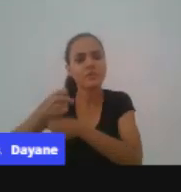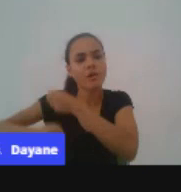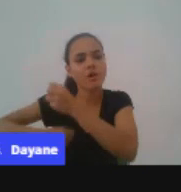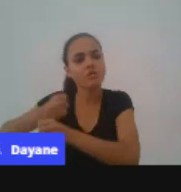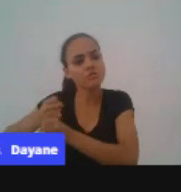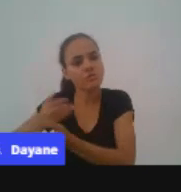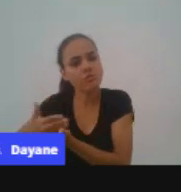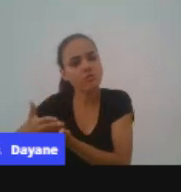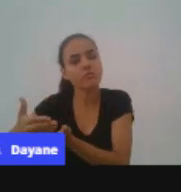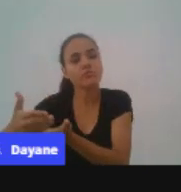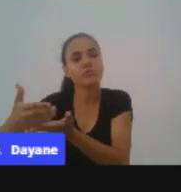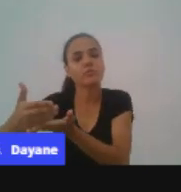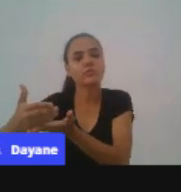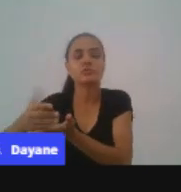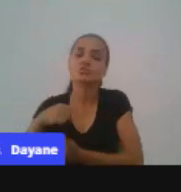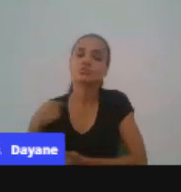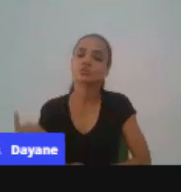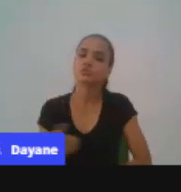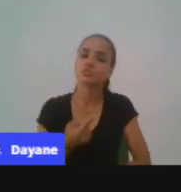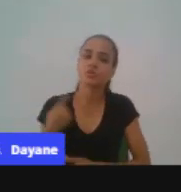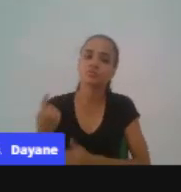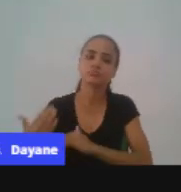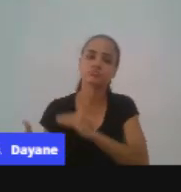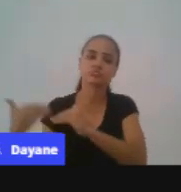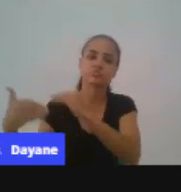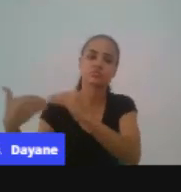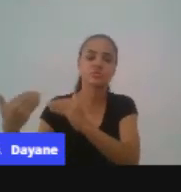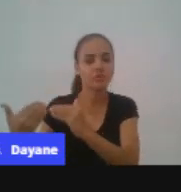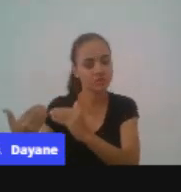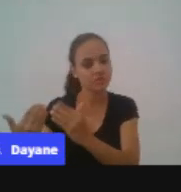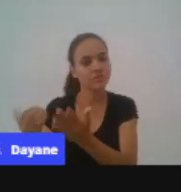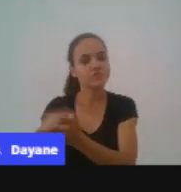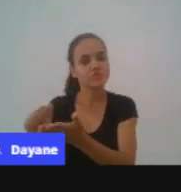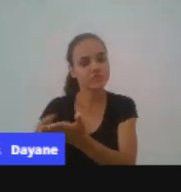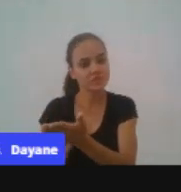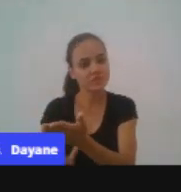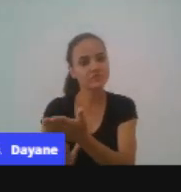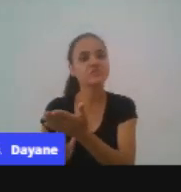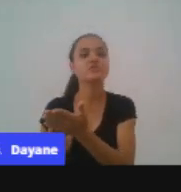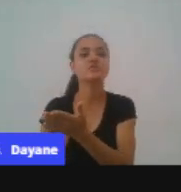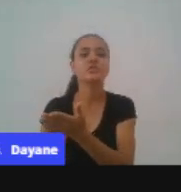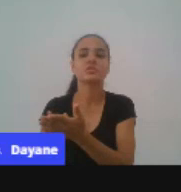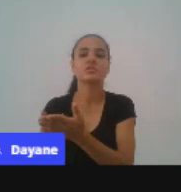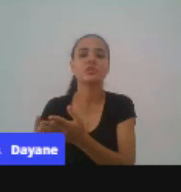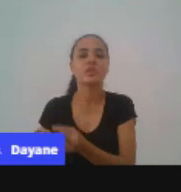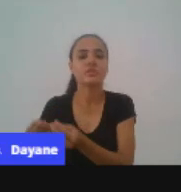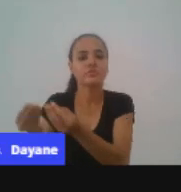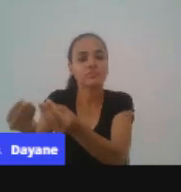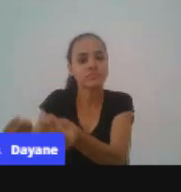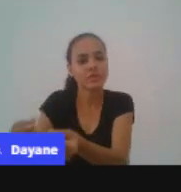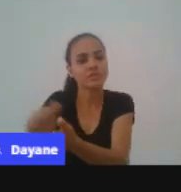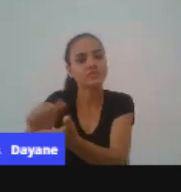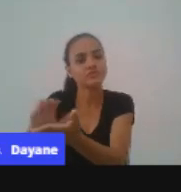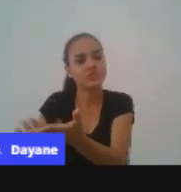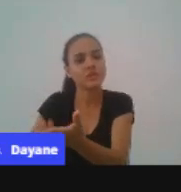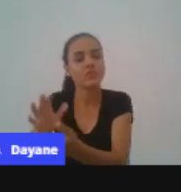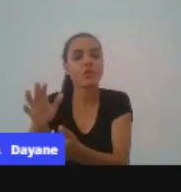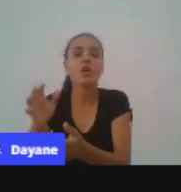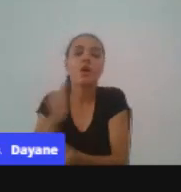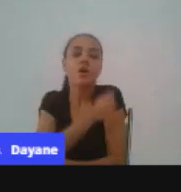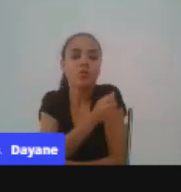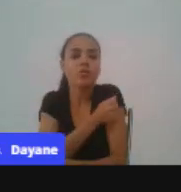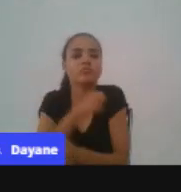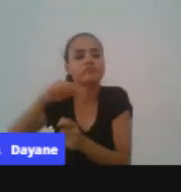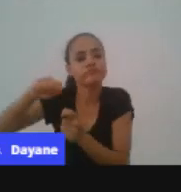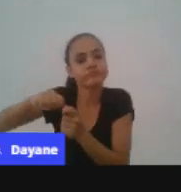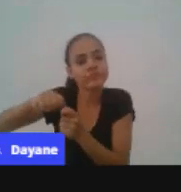atividades diagnósticas no sentido de procurar compreender como estão aquela turma que, ou como estão os alunos daquela turma